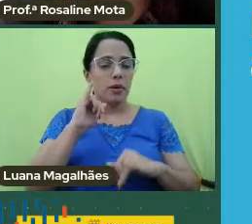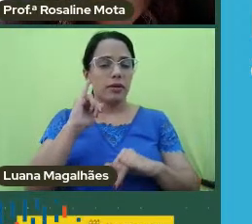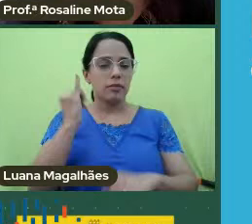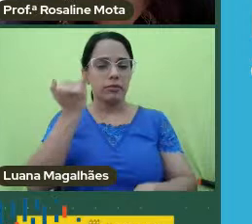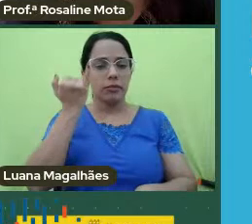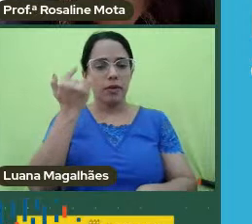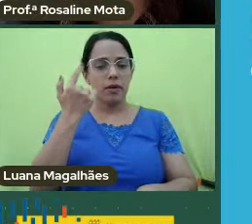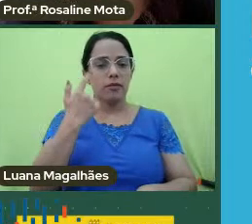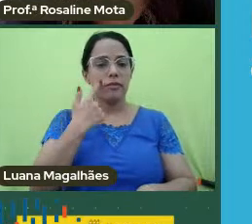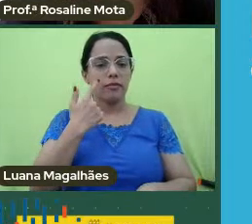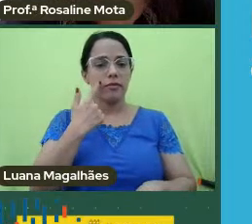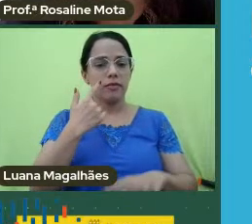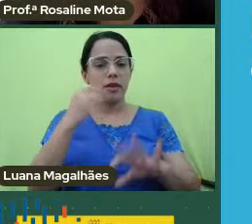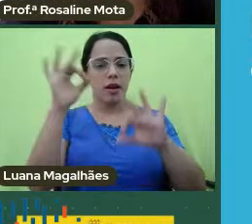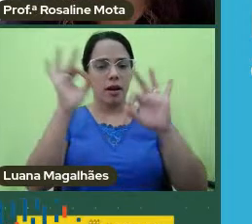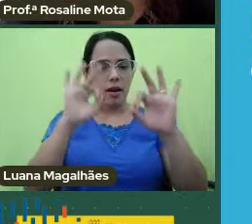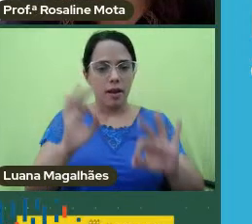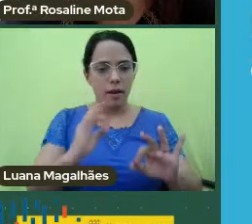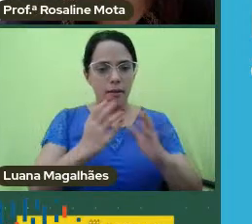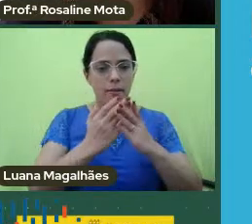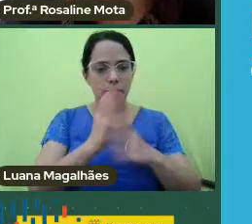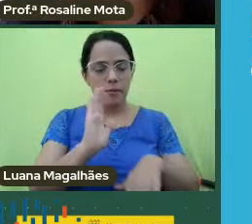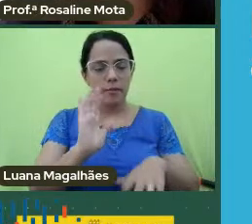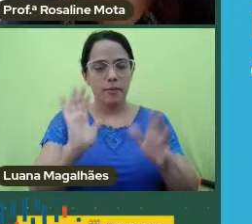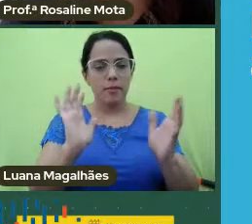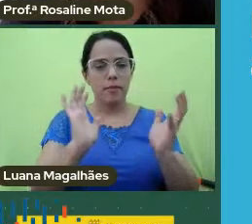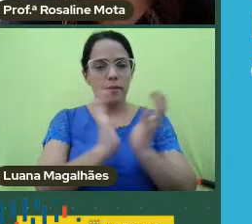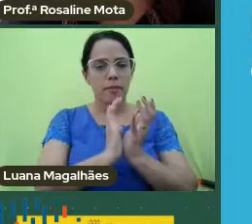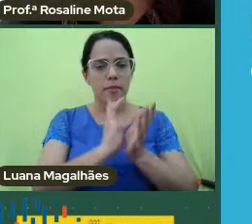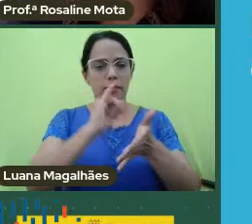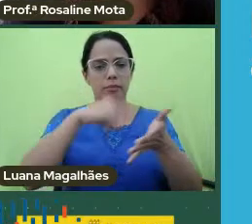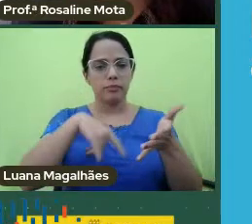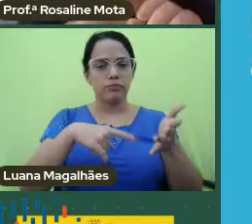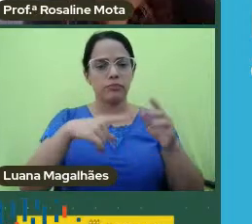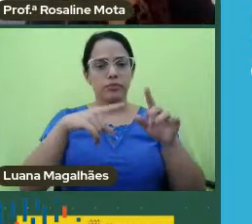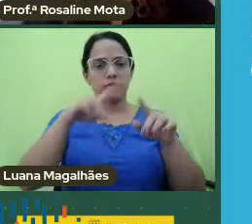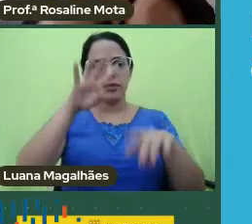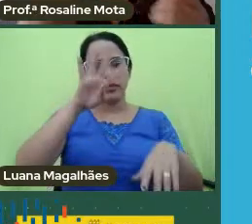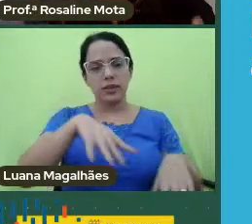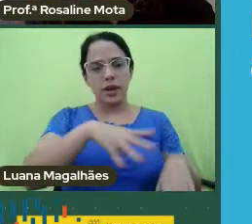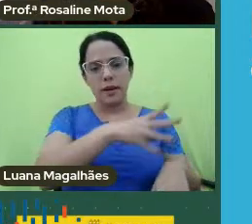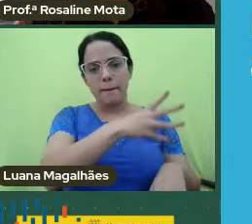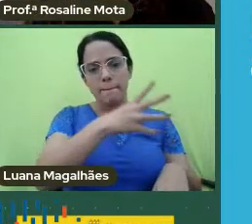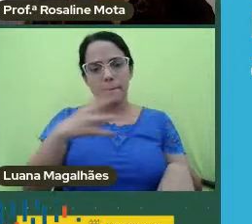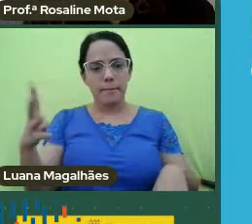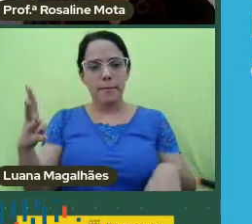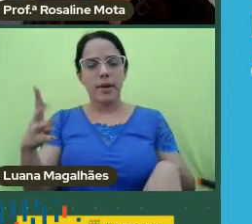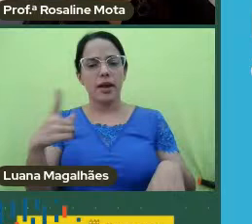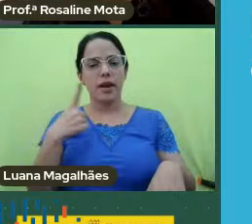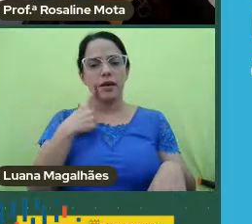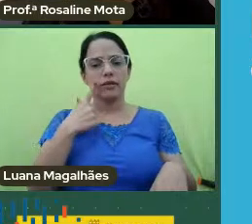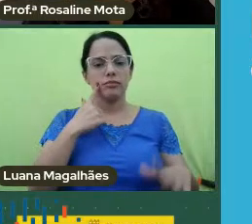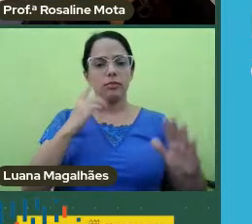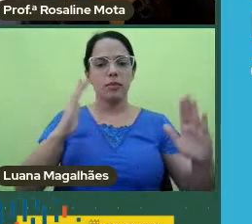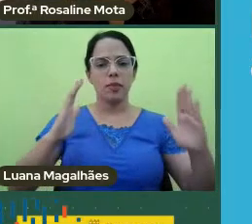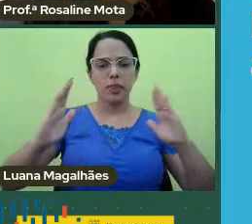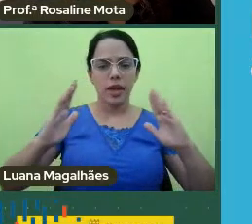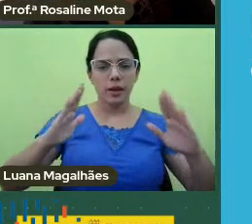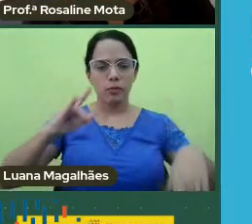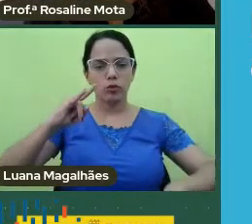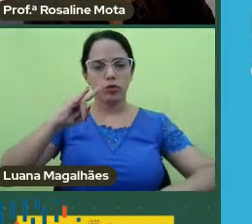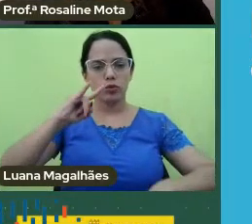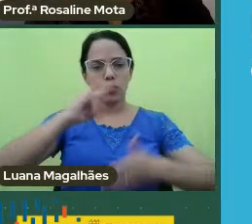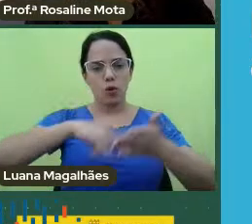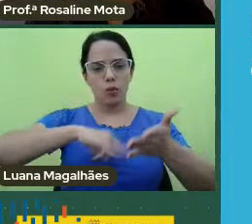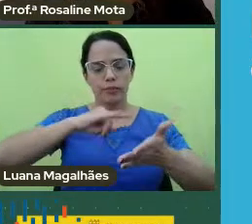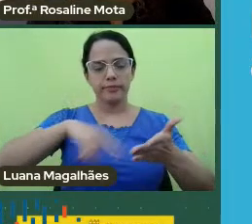aprovação de plano de classificação de documentos, de tabela de temporalidade documental. Ah, professora, mas a